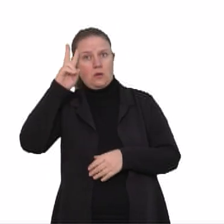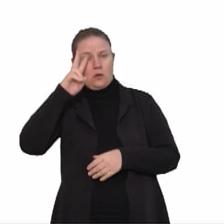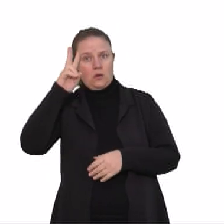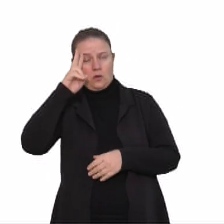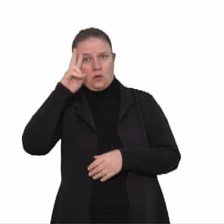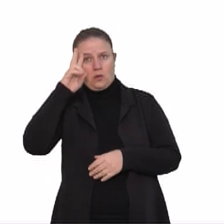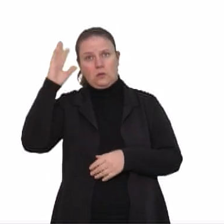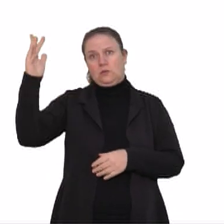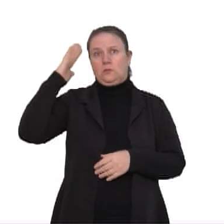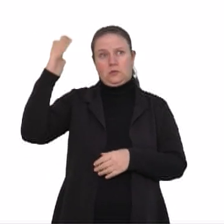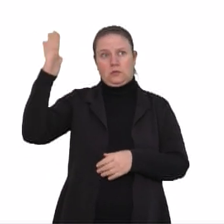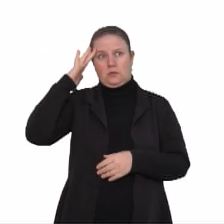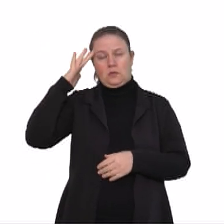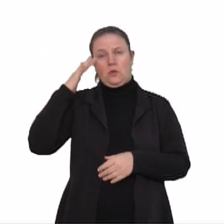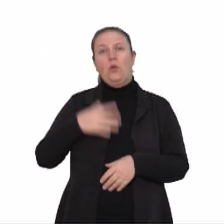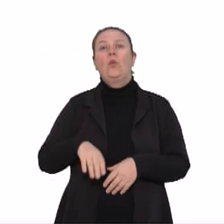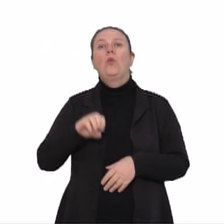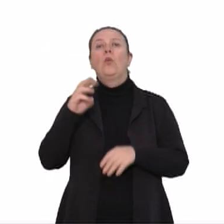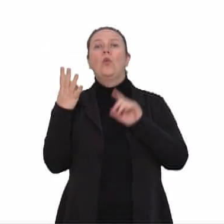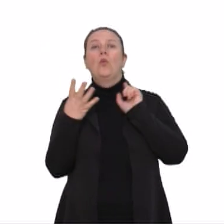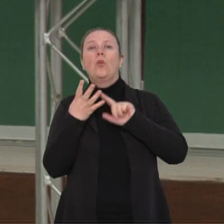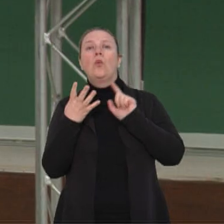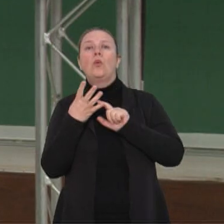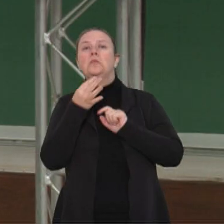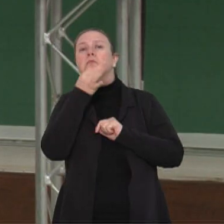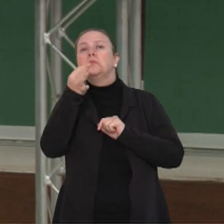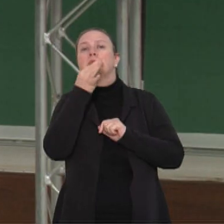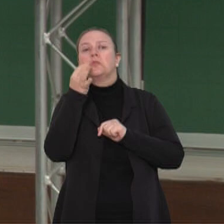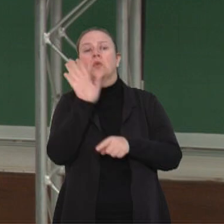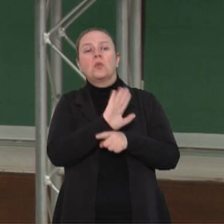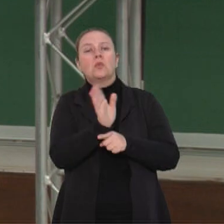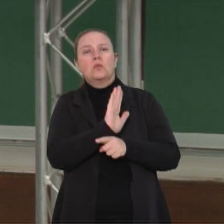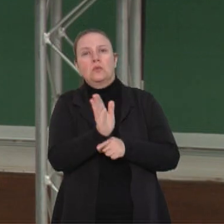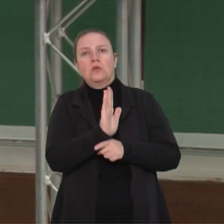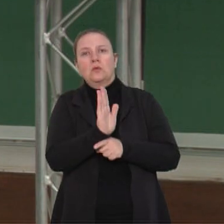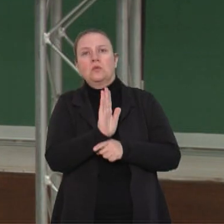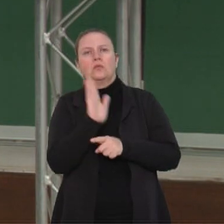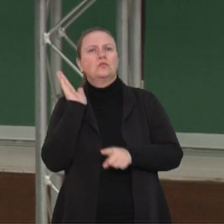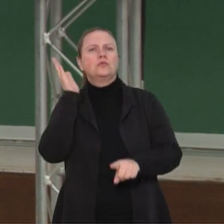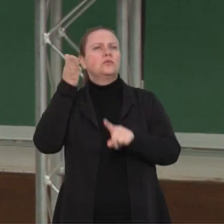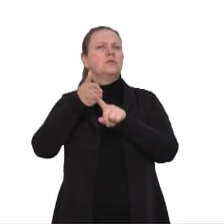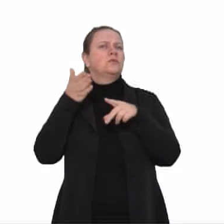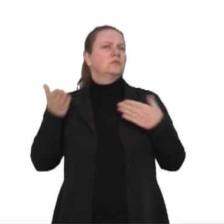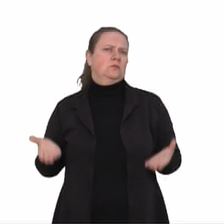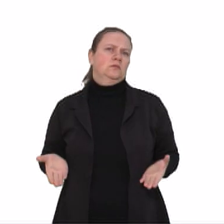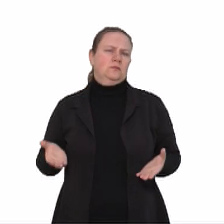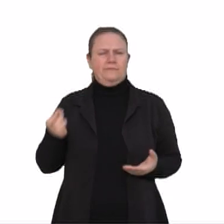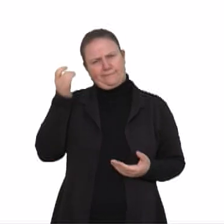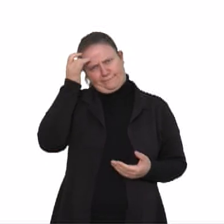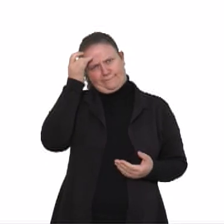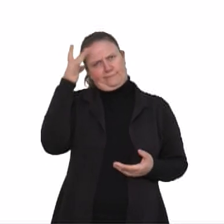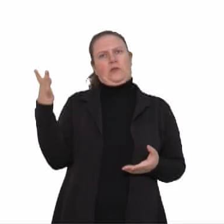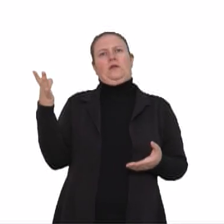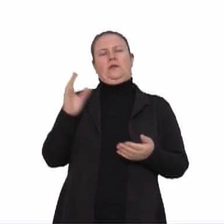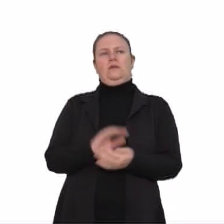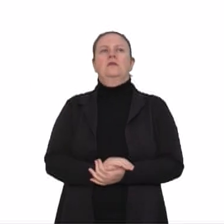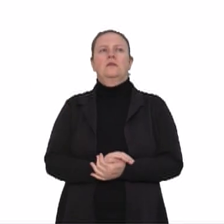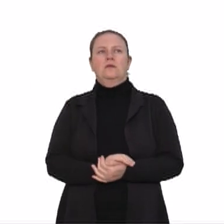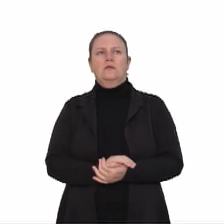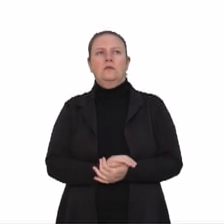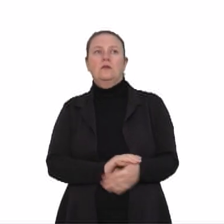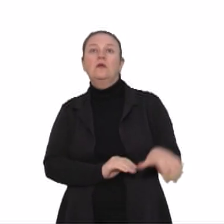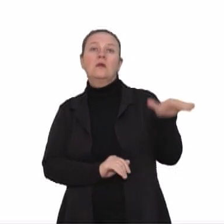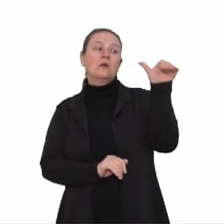ou opinar sobre um filme? Qual que é a função? Fácil, né? Como o